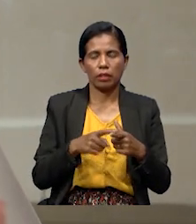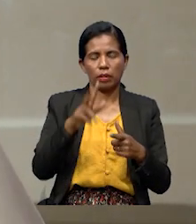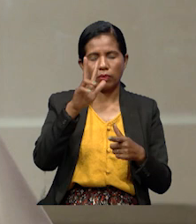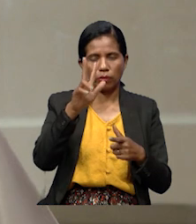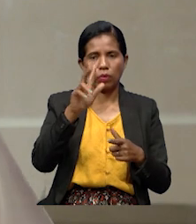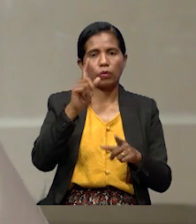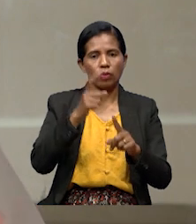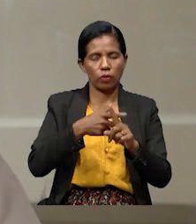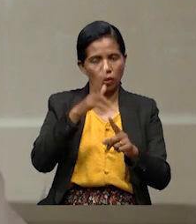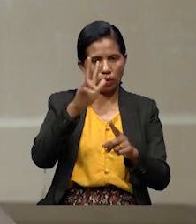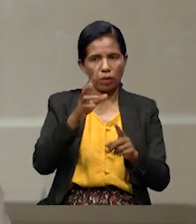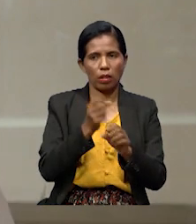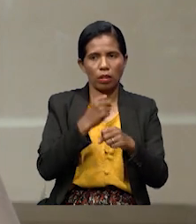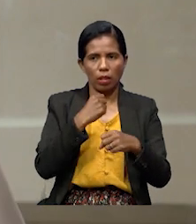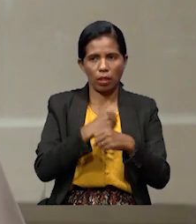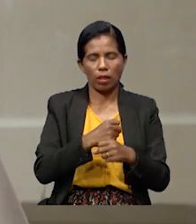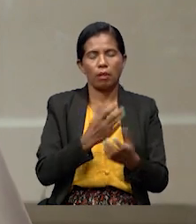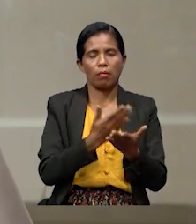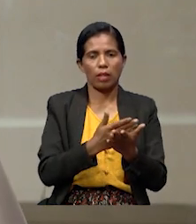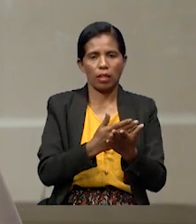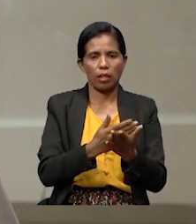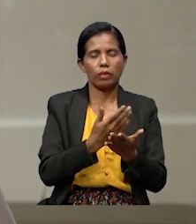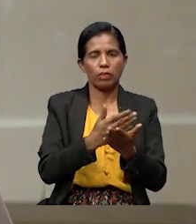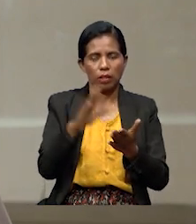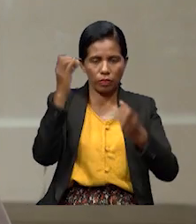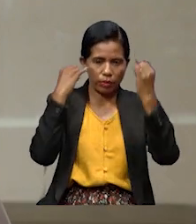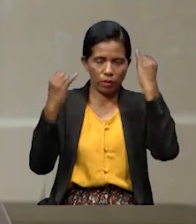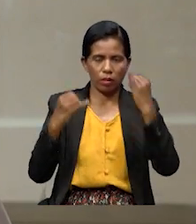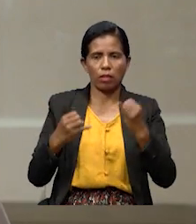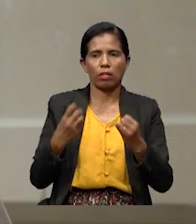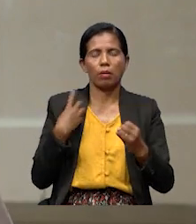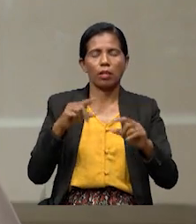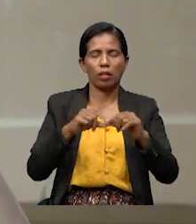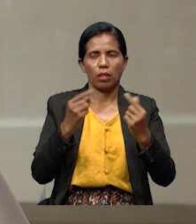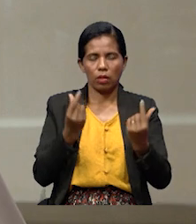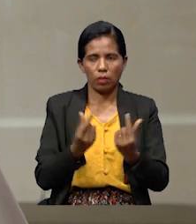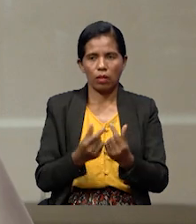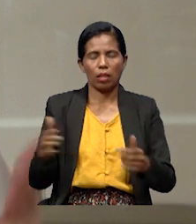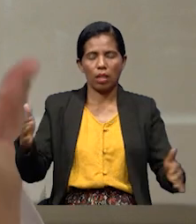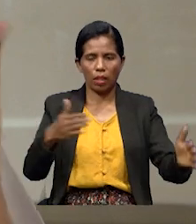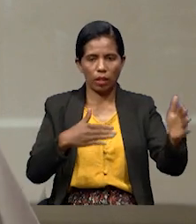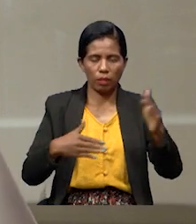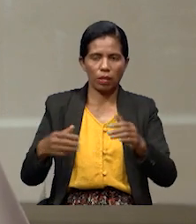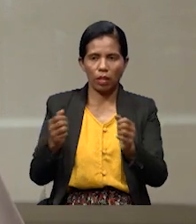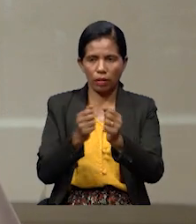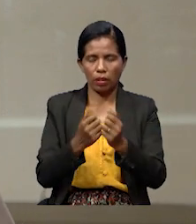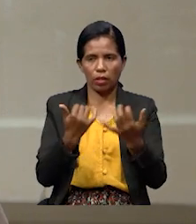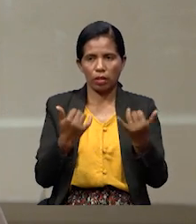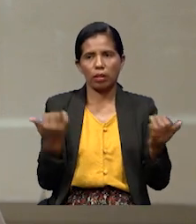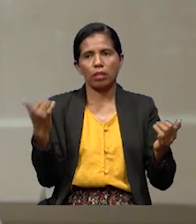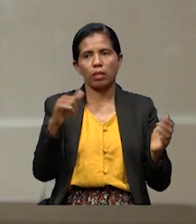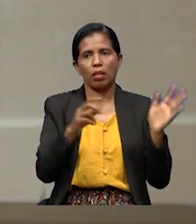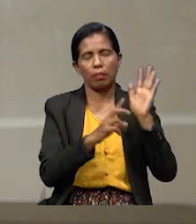3 meses halau sondagem ainda nem e equipa laboral halibur filafali e ohin se